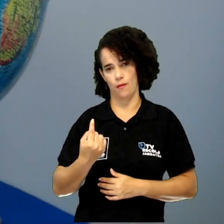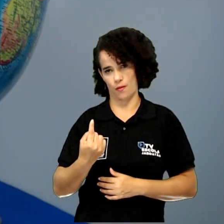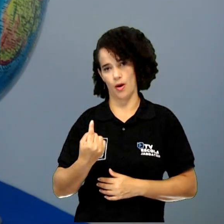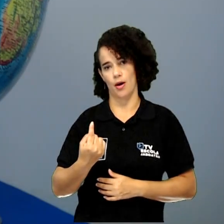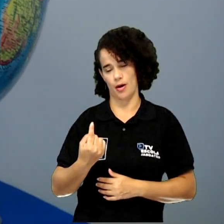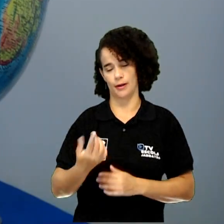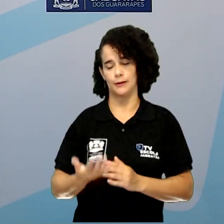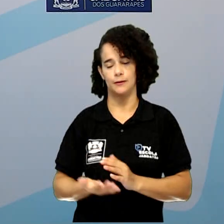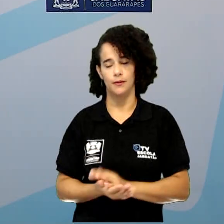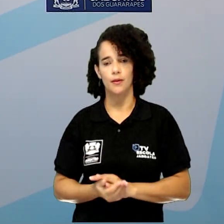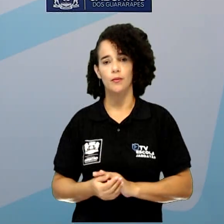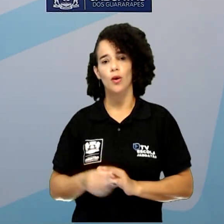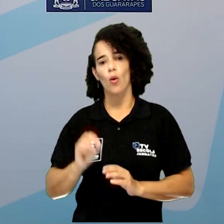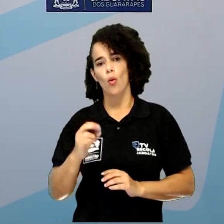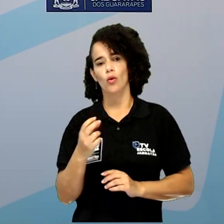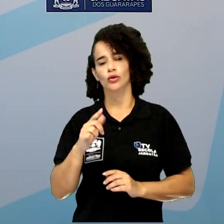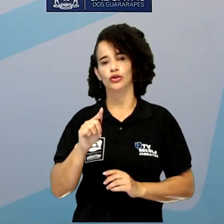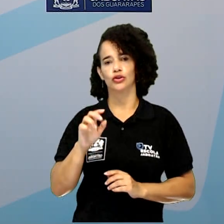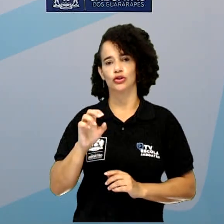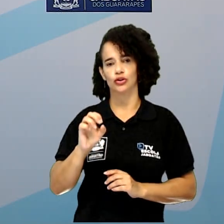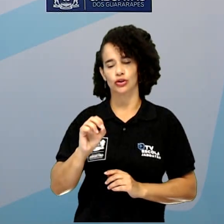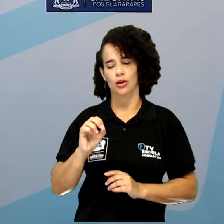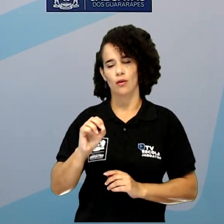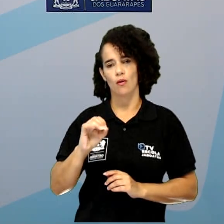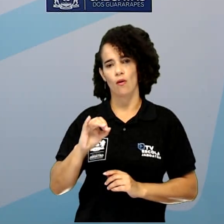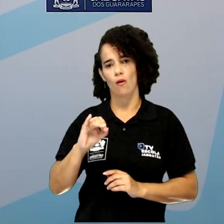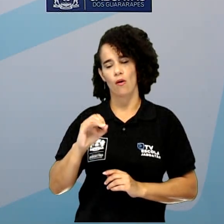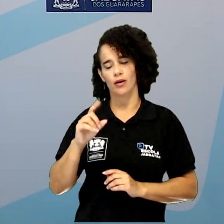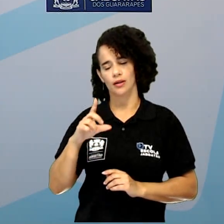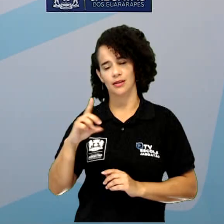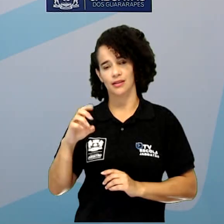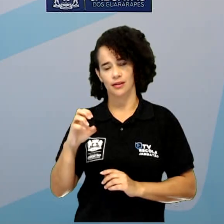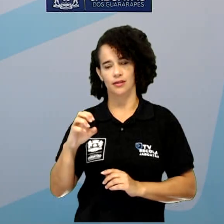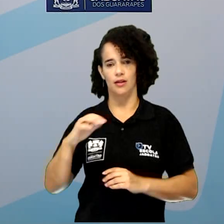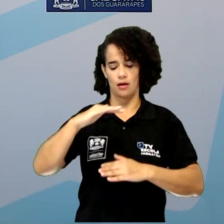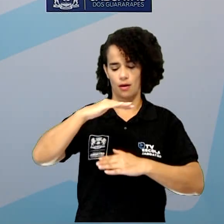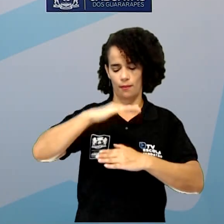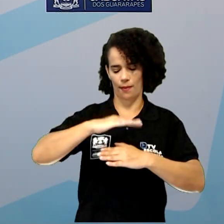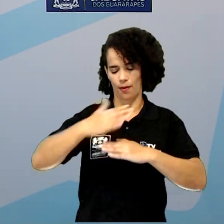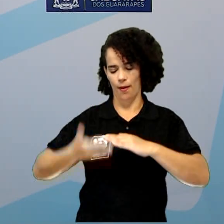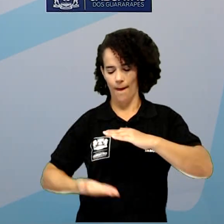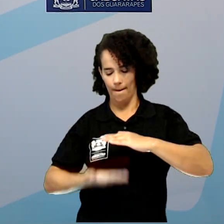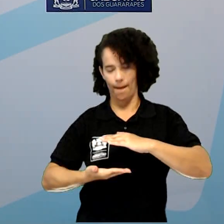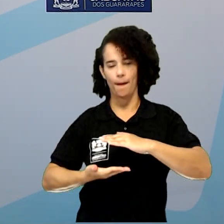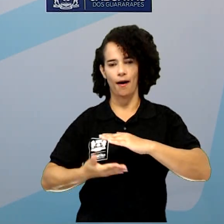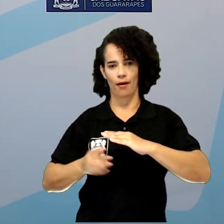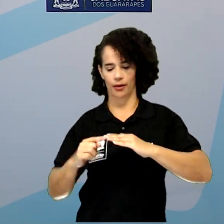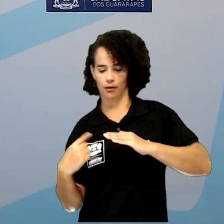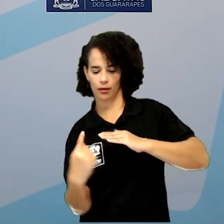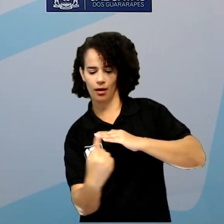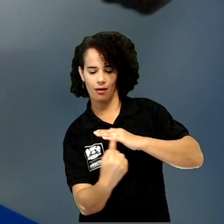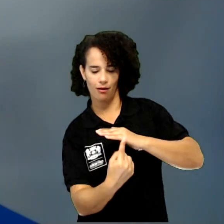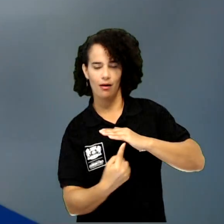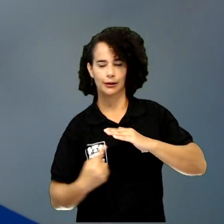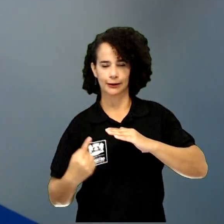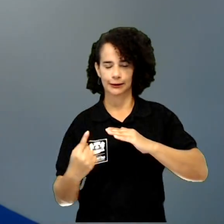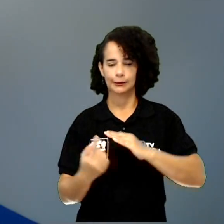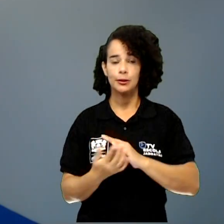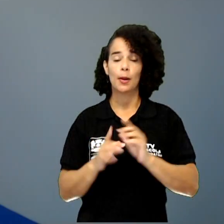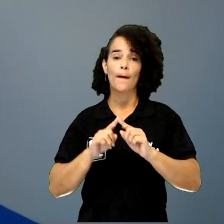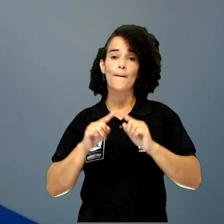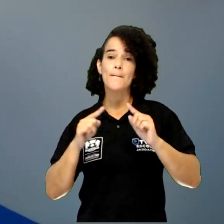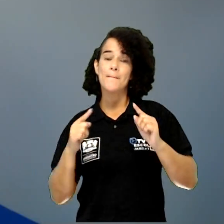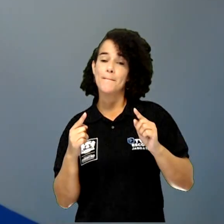né? A gente sabe que o nosso planeta tem a forma de geóide, que é achatado nos polos e alongado no equador,